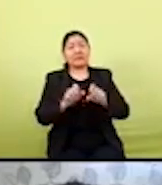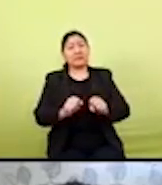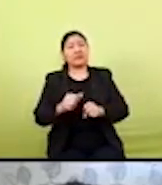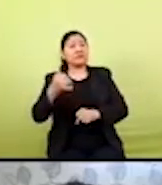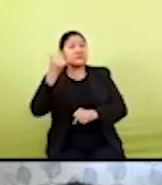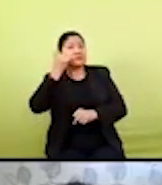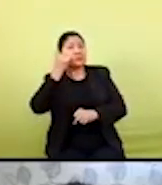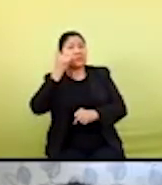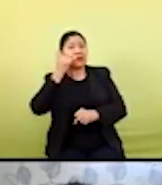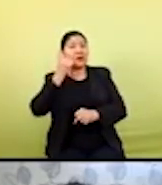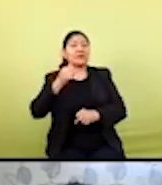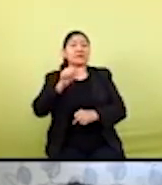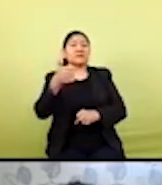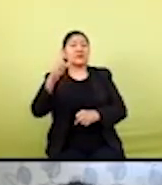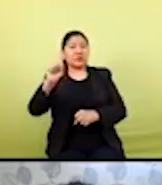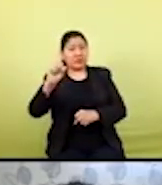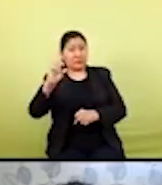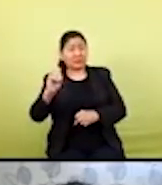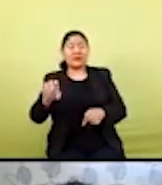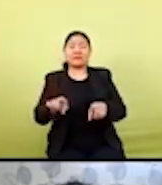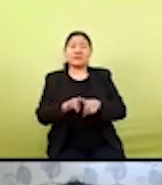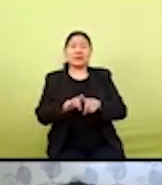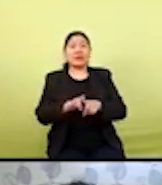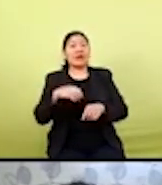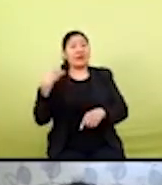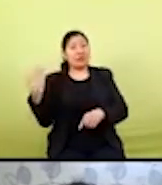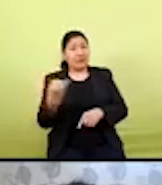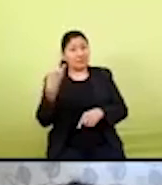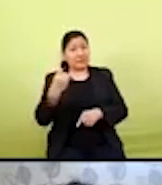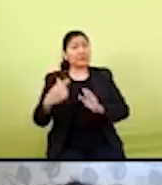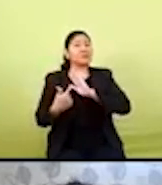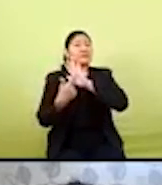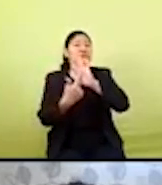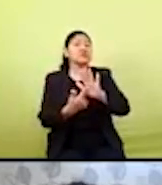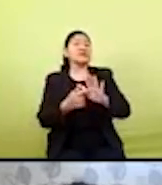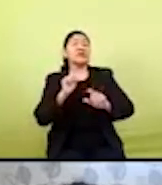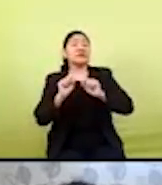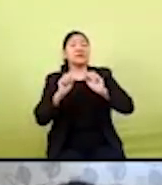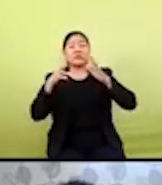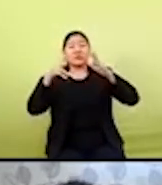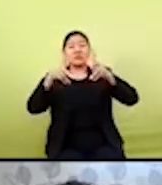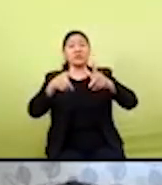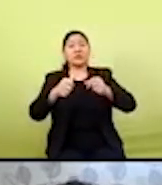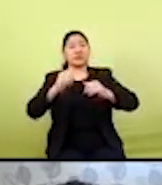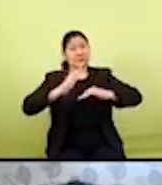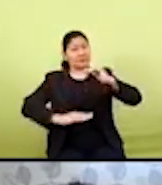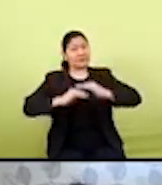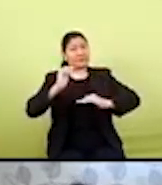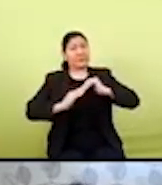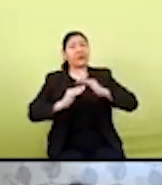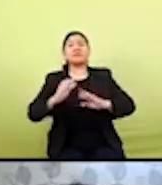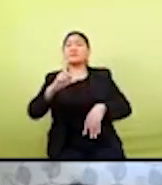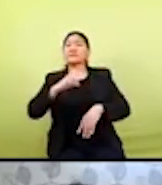essas informações. Então, acho fundamental nesse ponto que todas as profissionais tenham